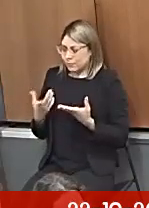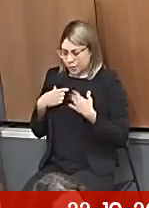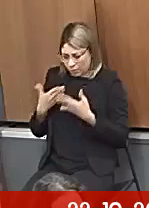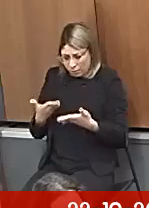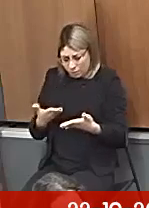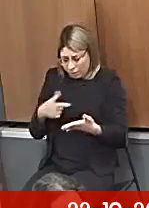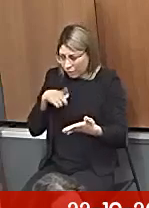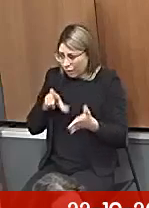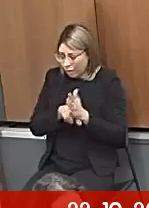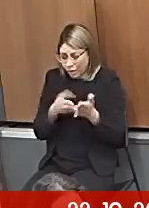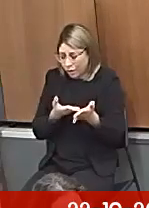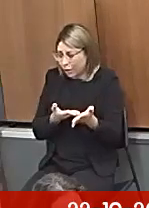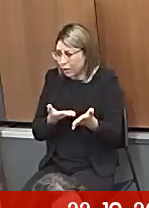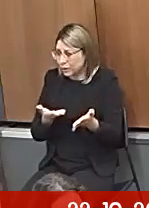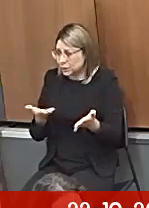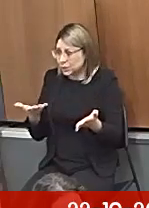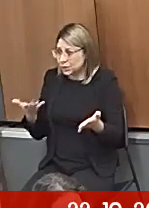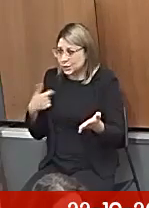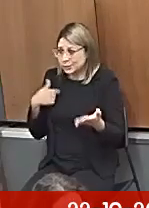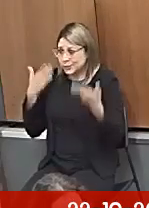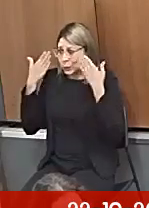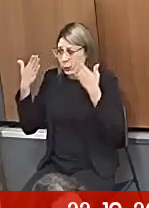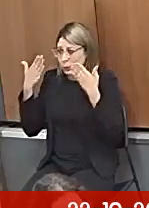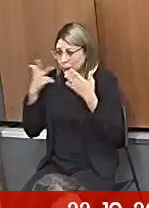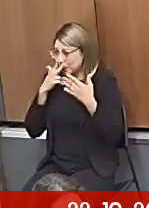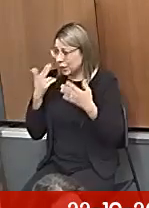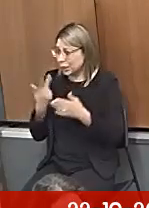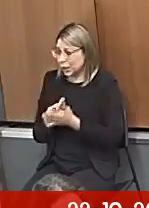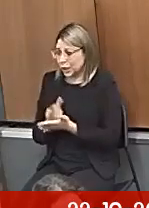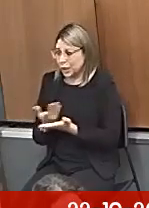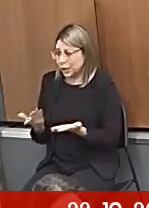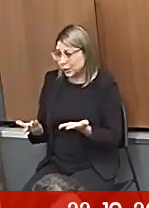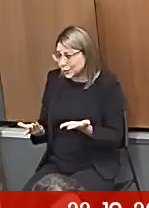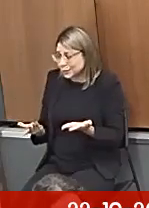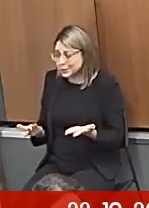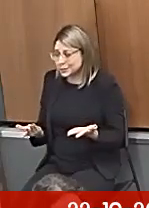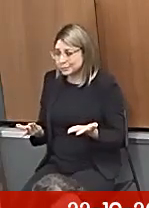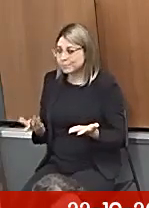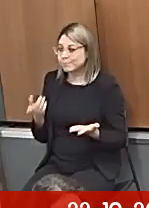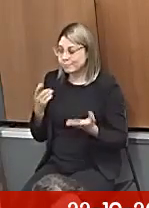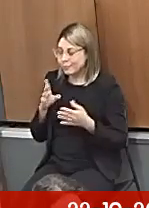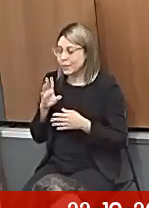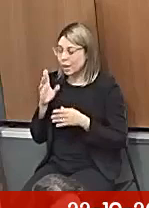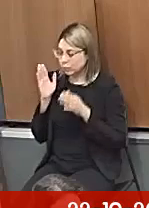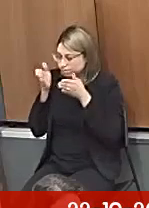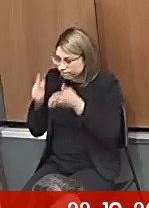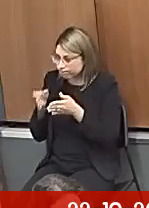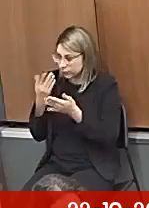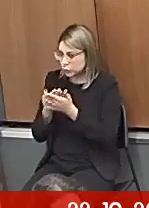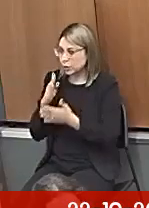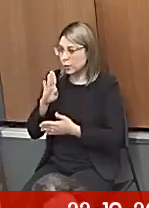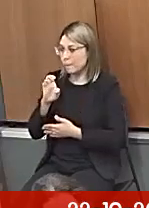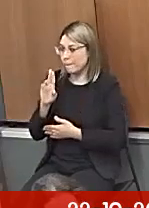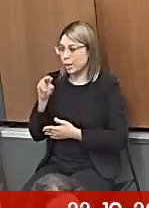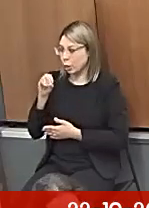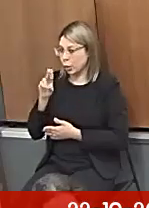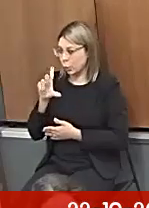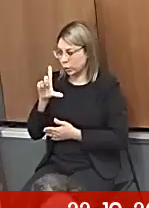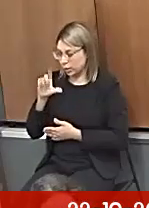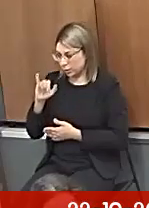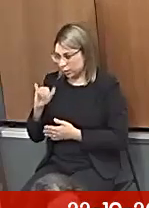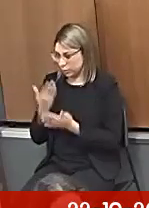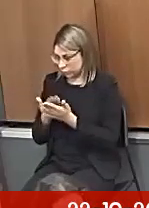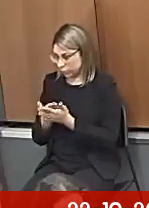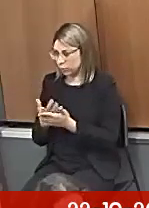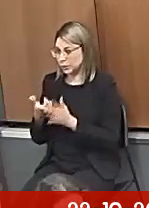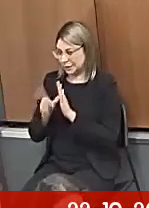mão, lendo tudo, você começa a desconfiar que está errado. No caso específico do Bernoulli, eu cheguei a responder o e-mail, tal como eu fiz